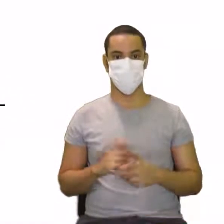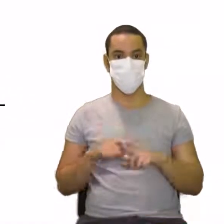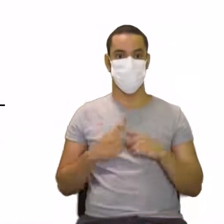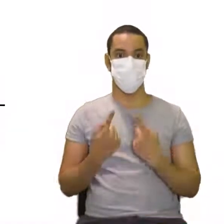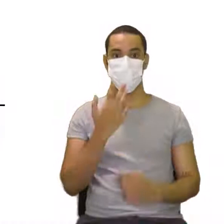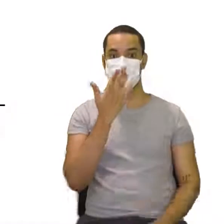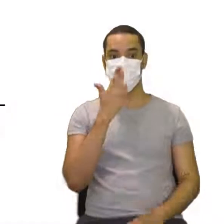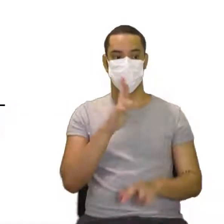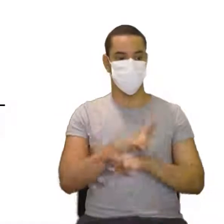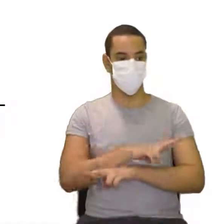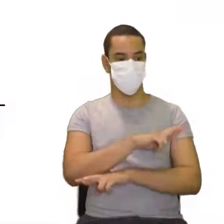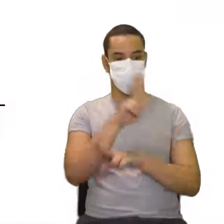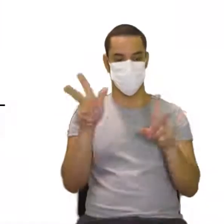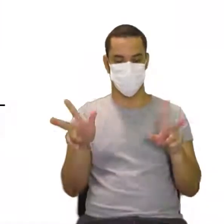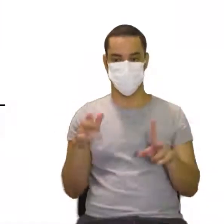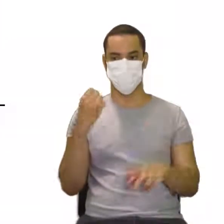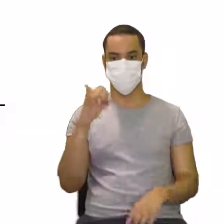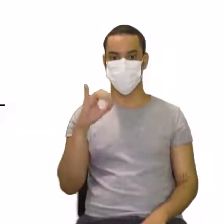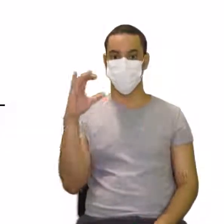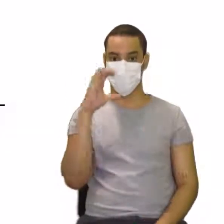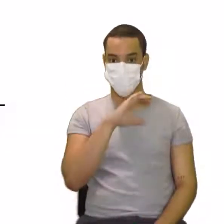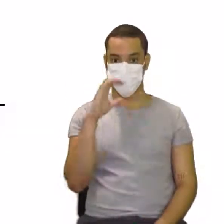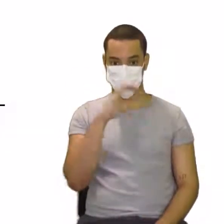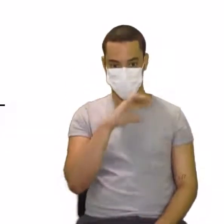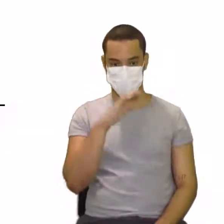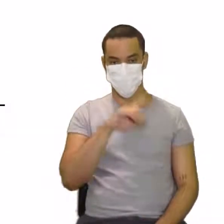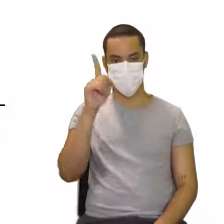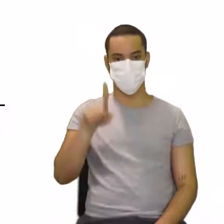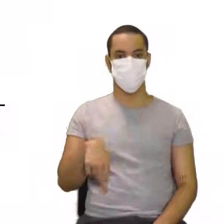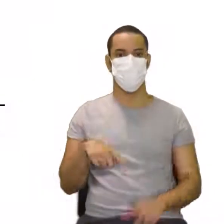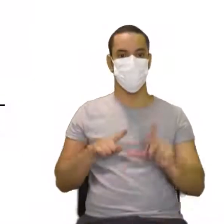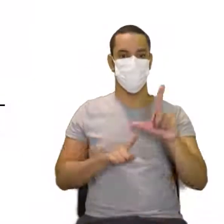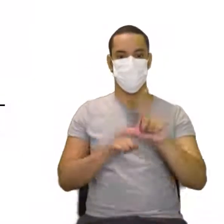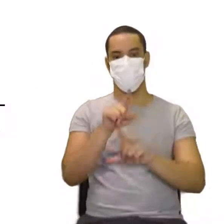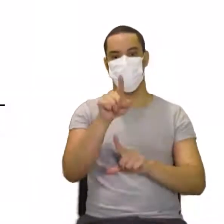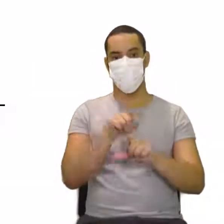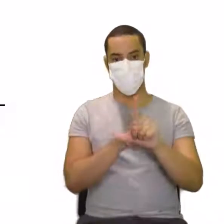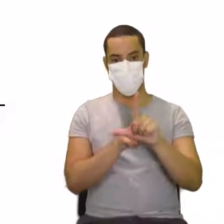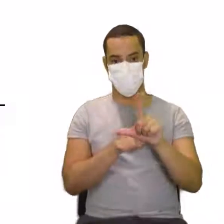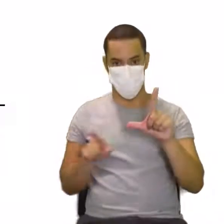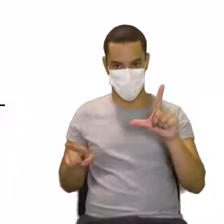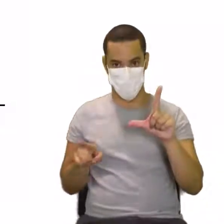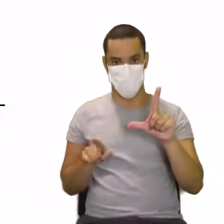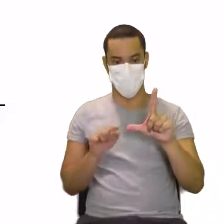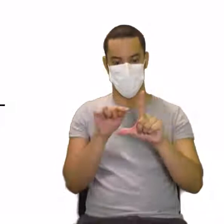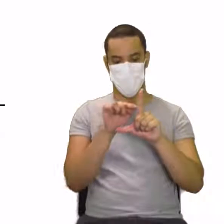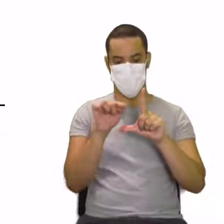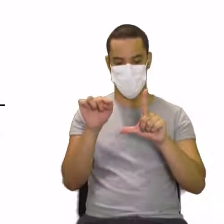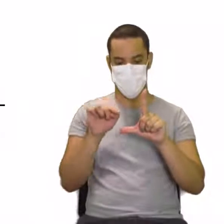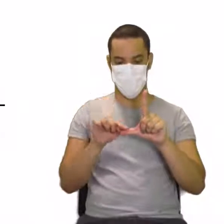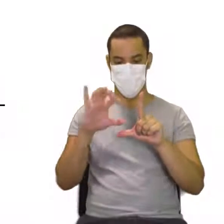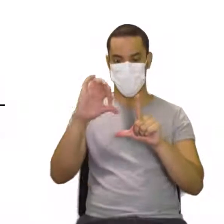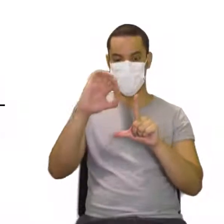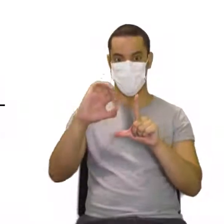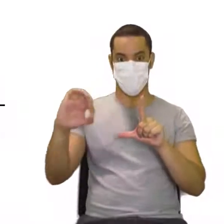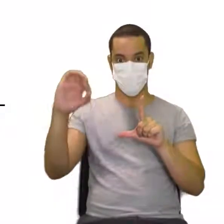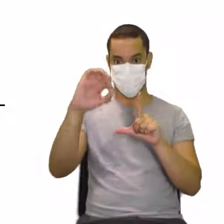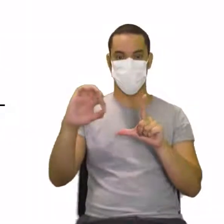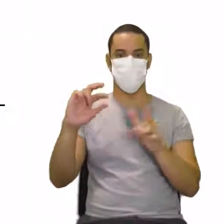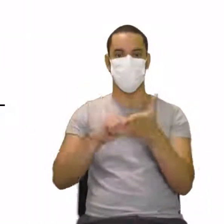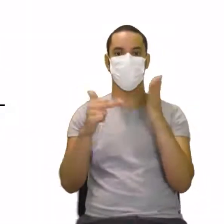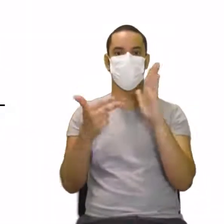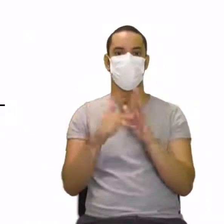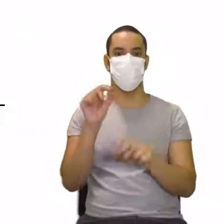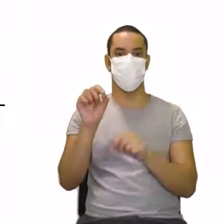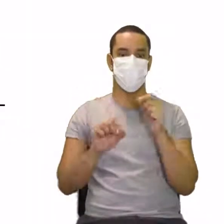outra corzinha. Quando essa velocidade é perpendicular, como eu falei para vocês, ou seja, forma um ângulo de 90 graus, a